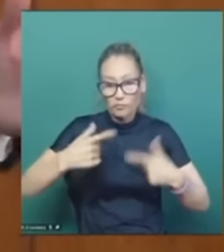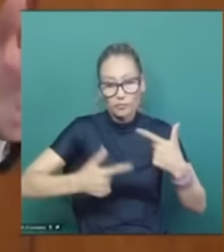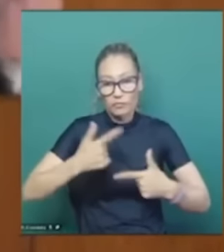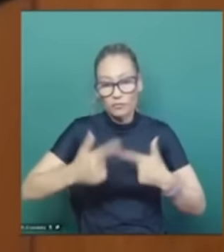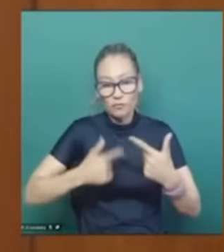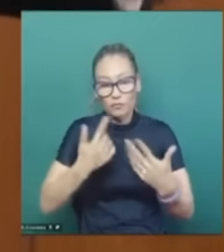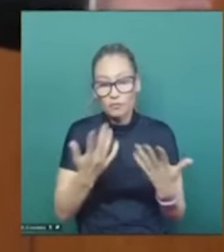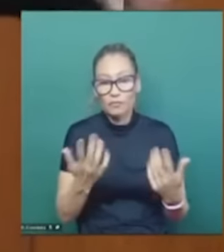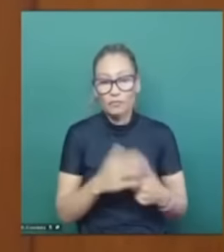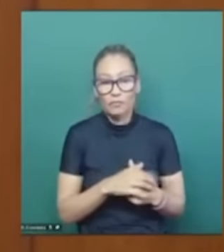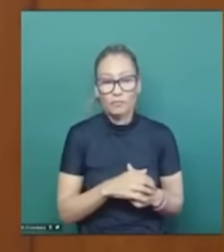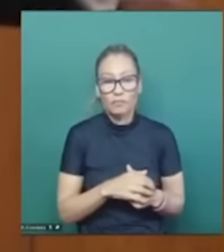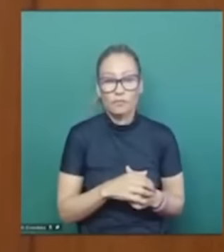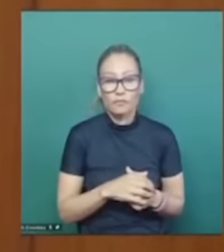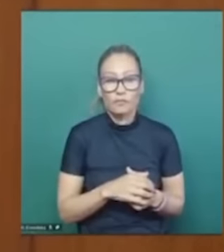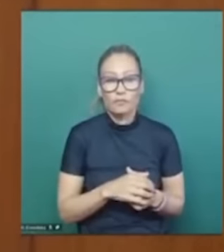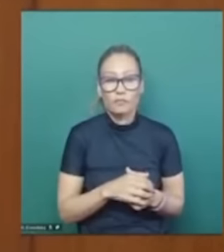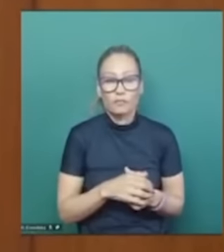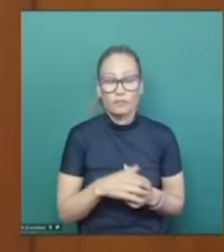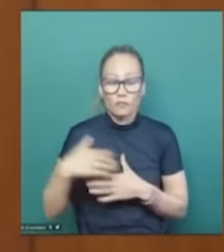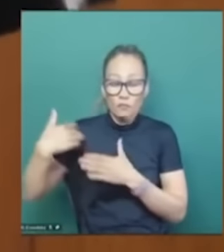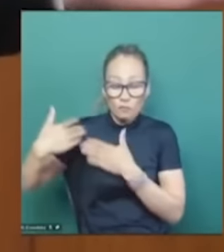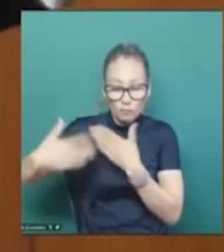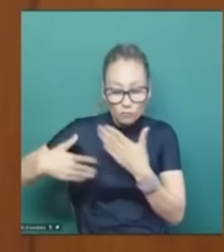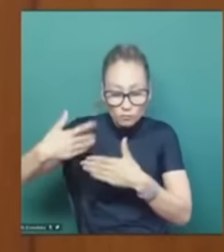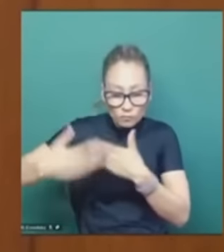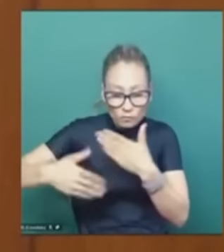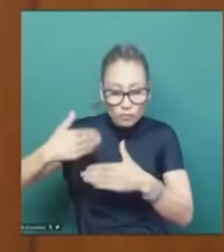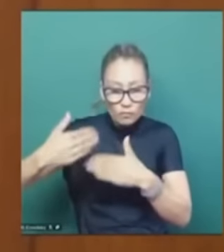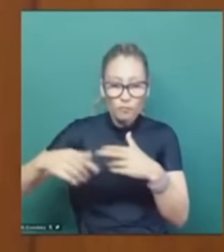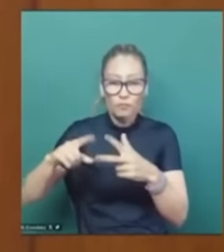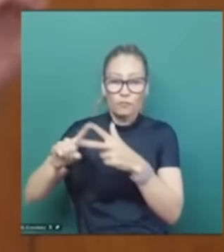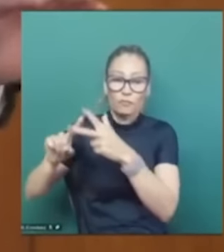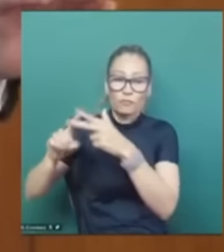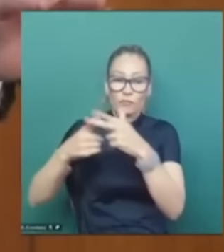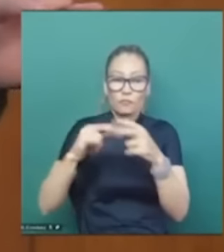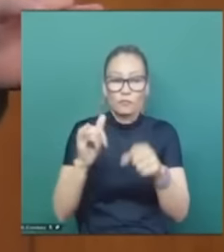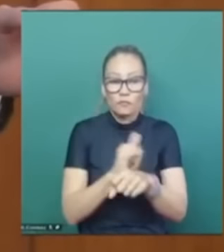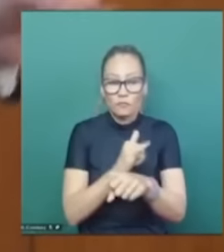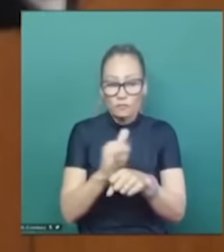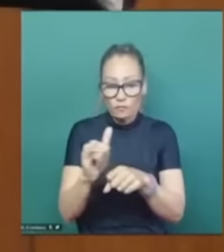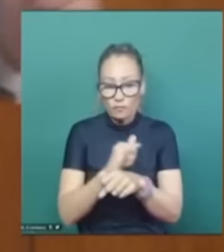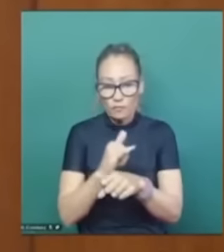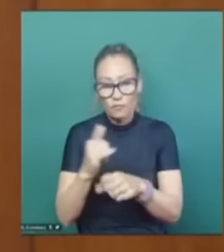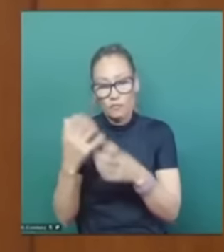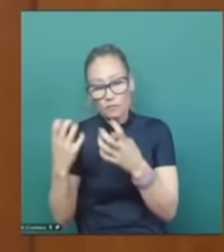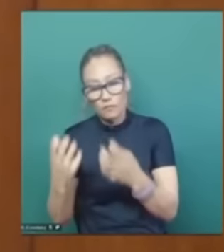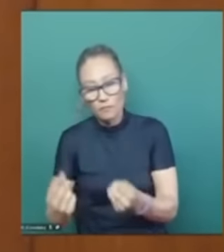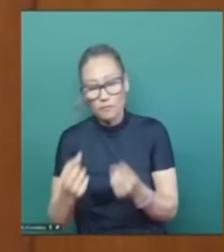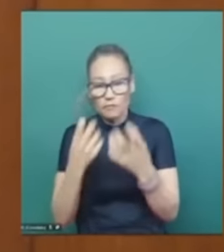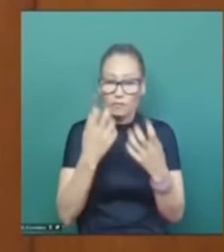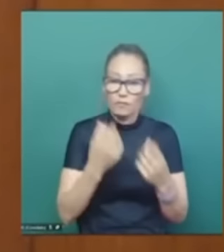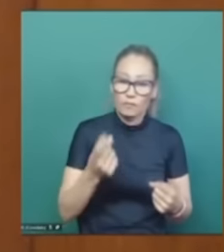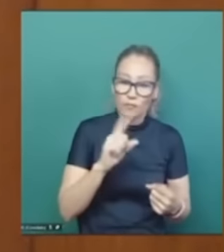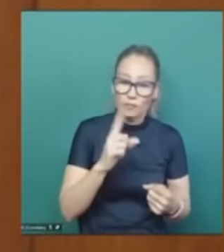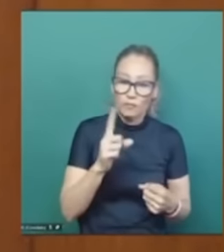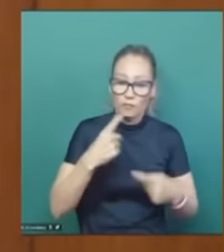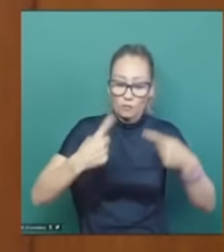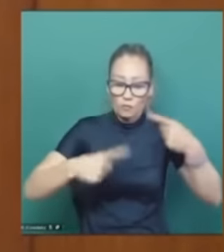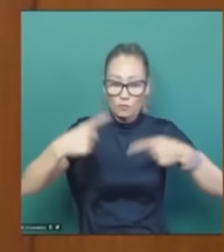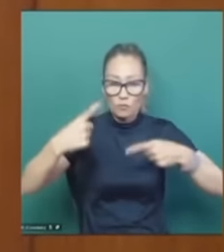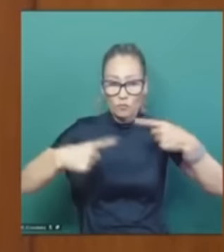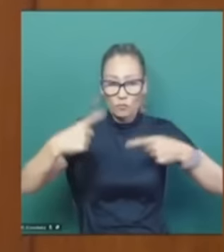longo da revisão e as emendas que foram apresentadas, algumas acatadas, outras não, um ponto que eu discuti muito com o vereador Rodrigo Goulart é a necessidade de postos